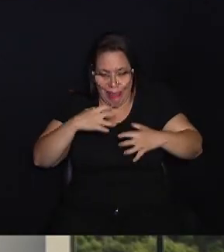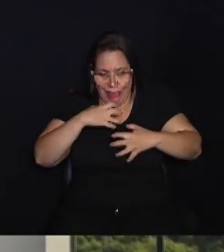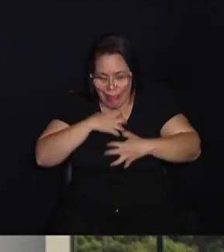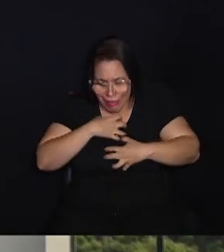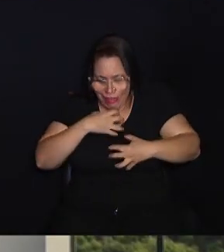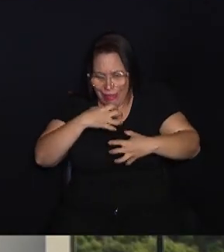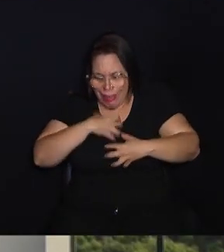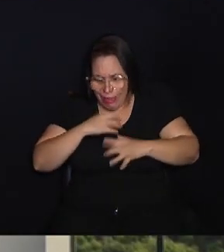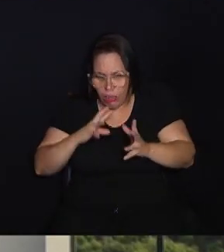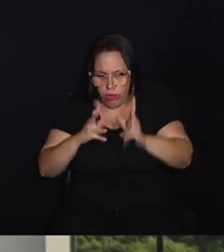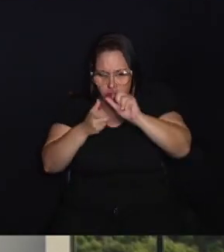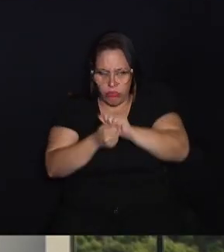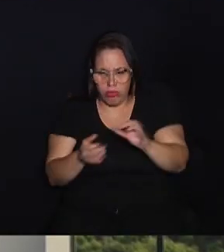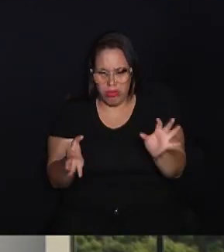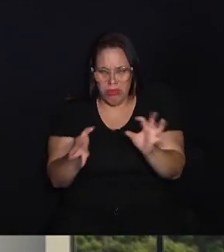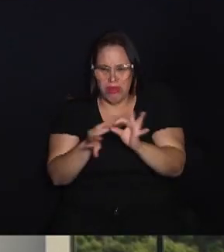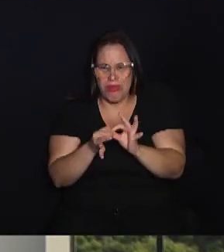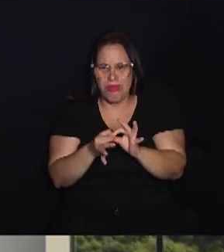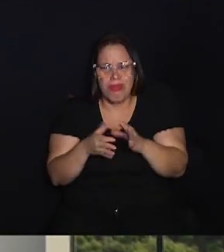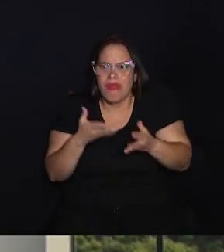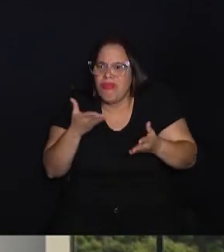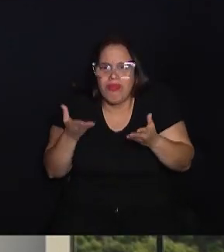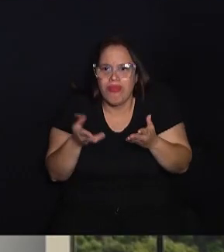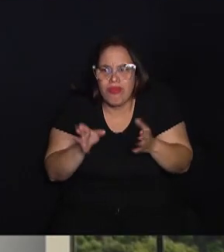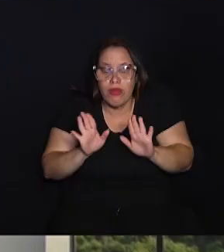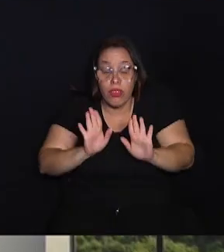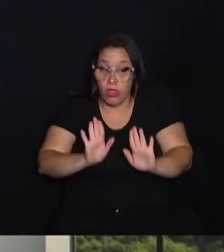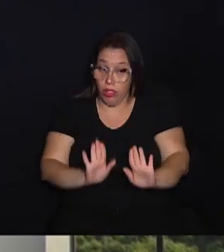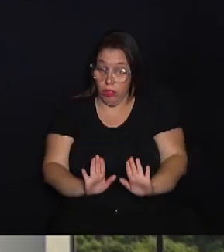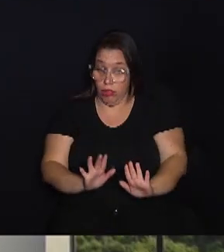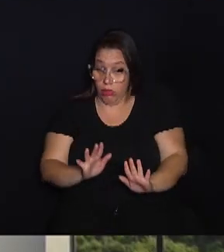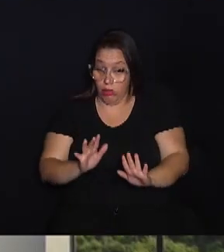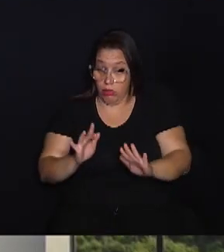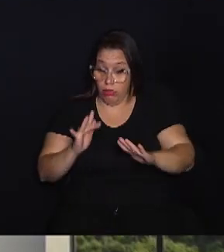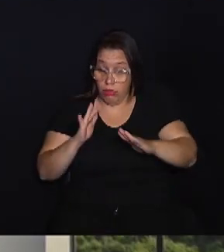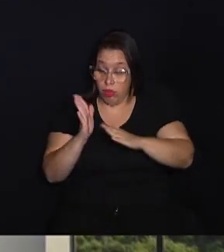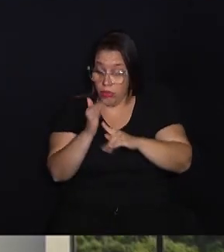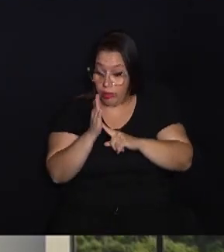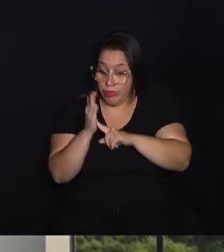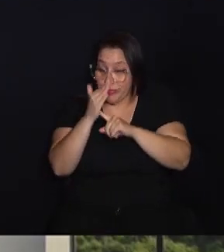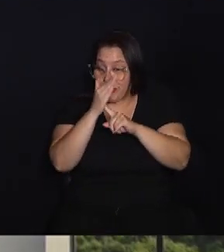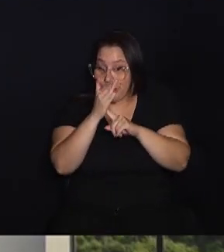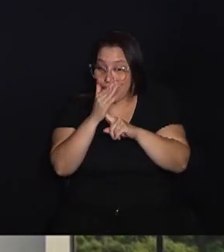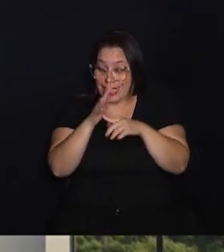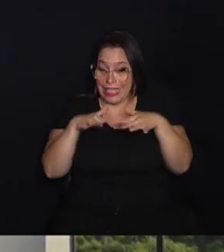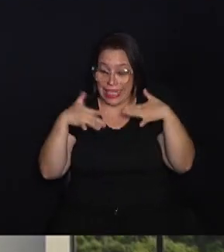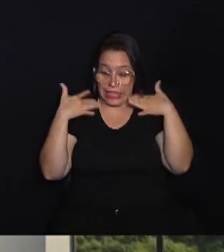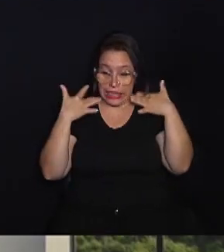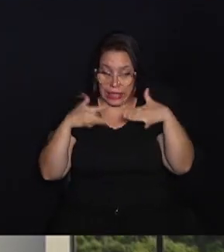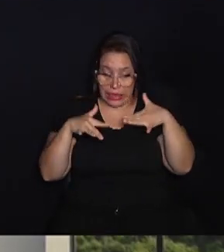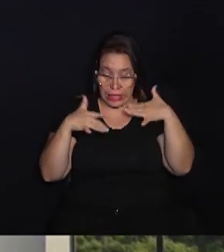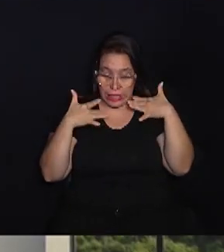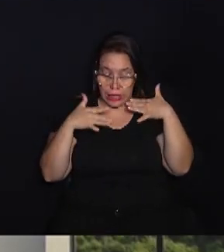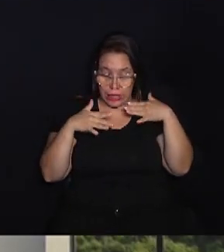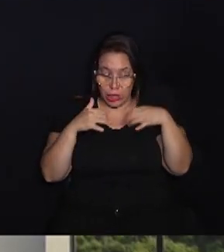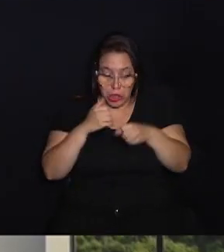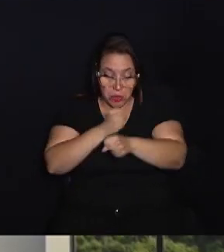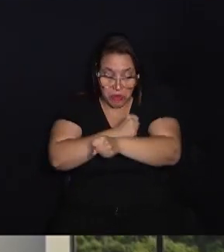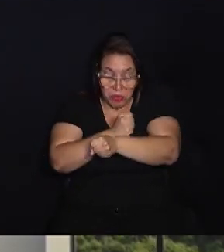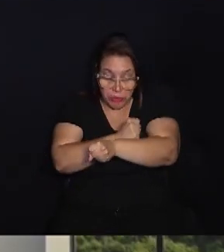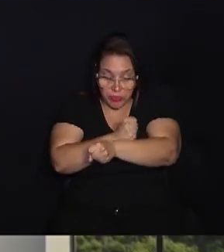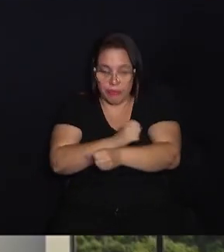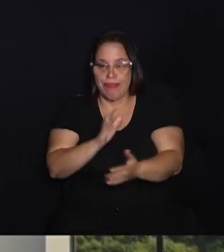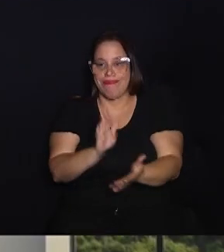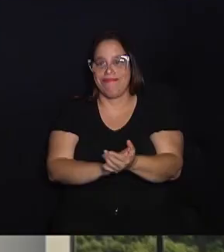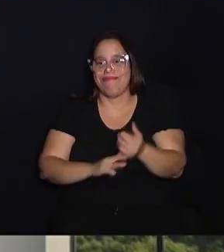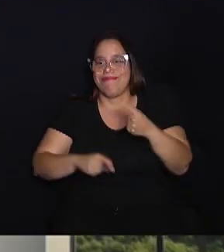mundo está conectado, como limitar o uso das tecnologias para não virar um exagero e um vício? Bom,